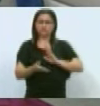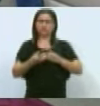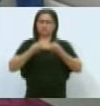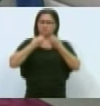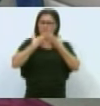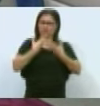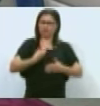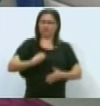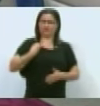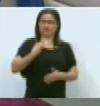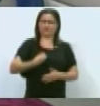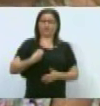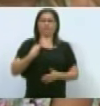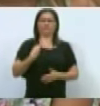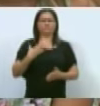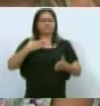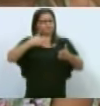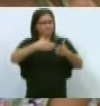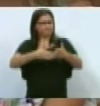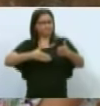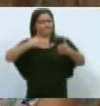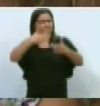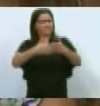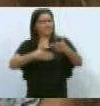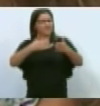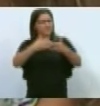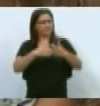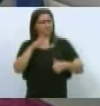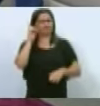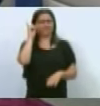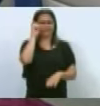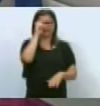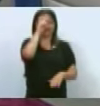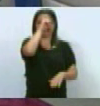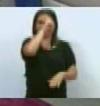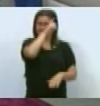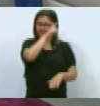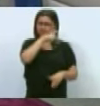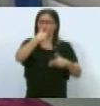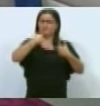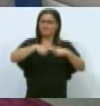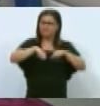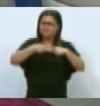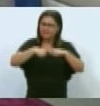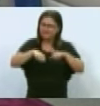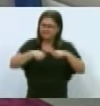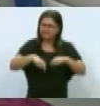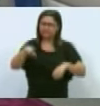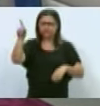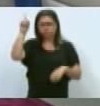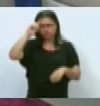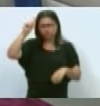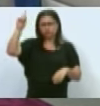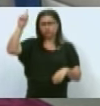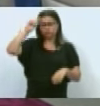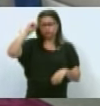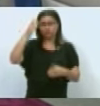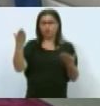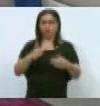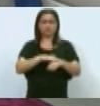bem-sucedida. Agora, a luta não é fácil não, né, Isabel? Não, não é fácil. Você está aqui conversando com a gente como